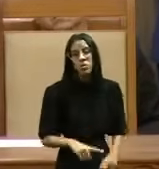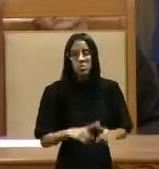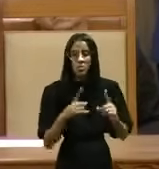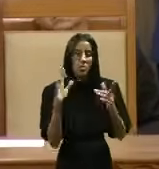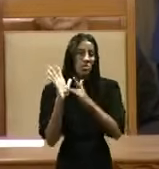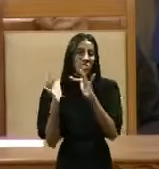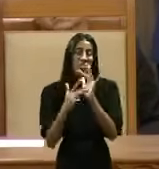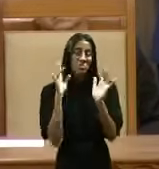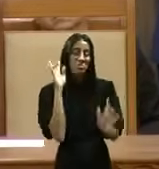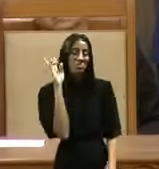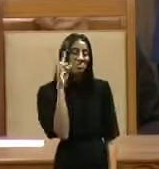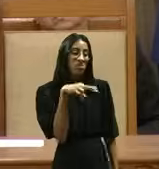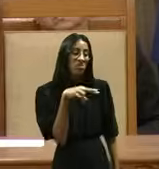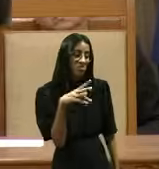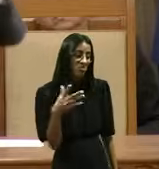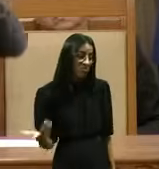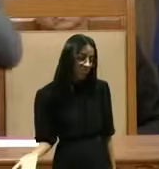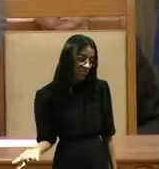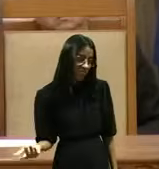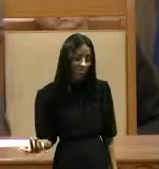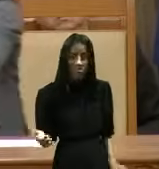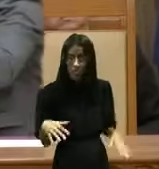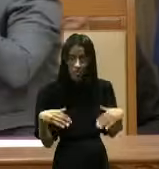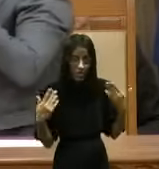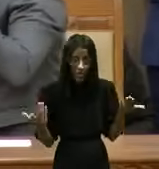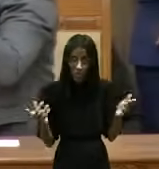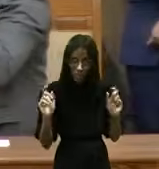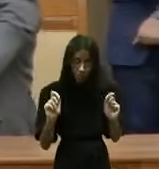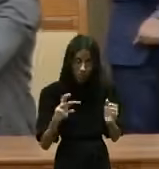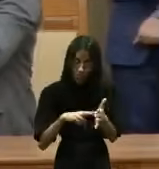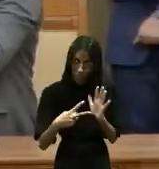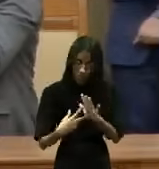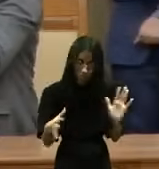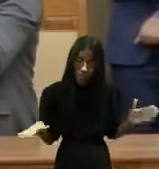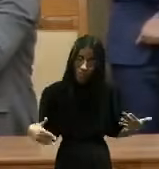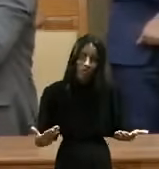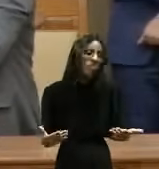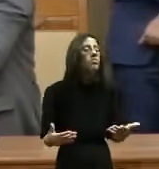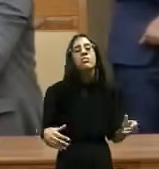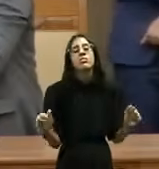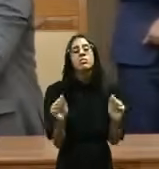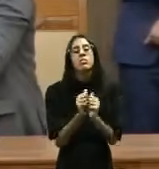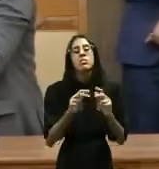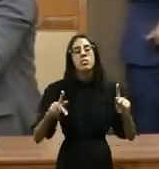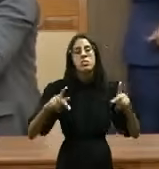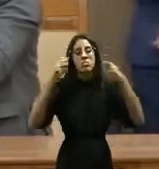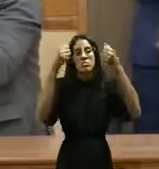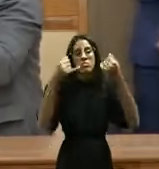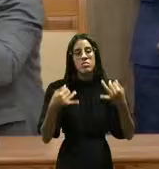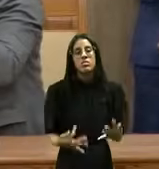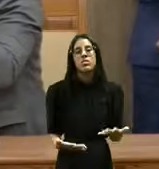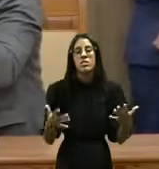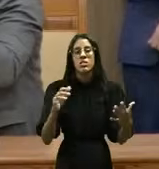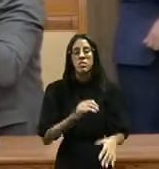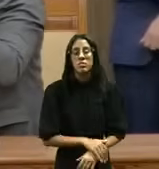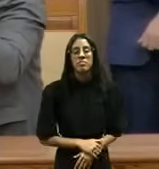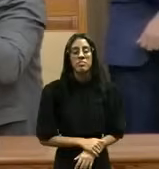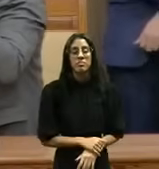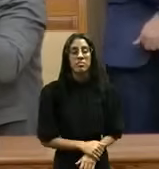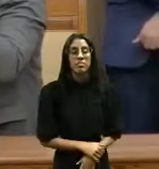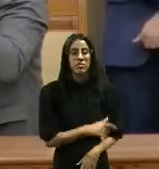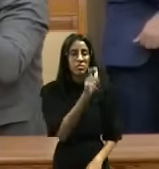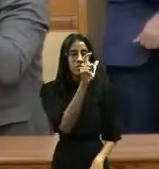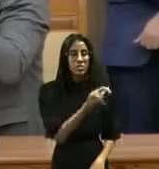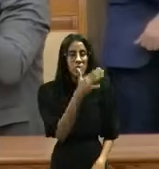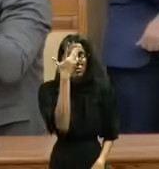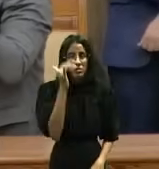Ah tá lá em Apocalipse 3:17 olha para cá tu dizes Eu sou rica Estou abastecida